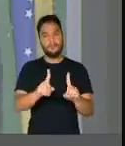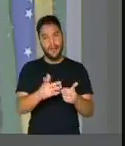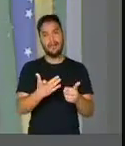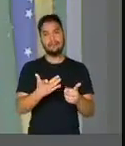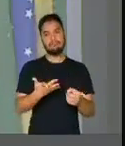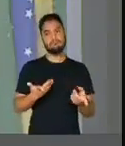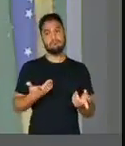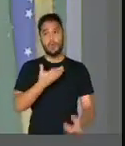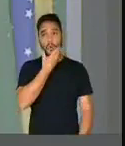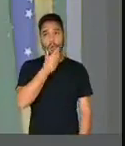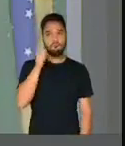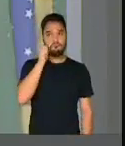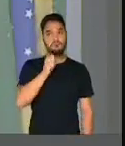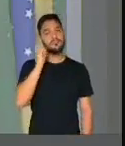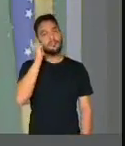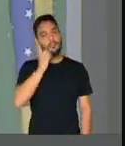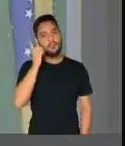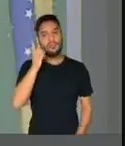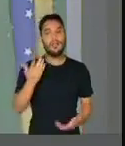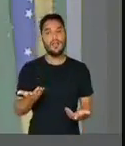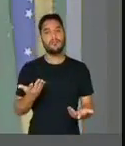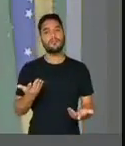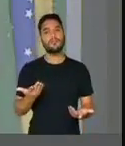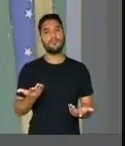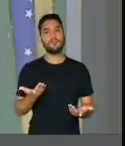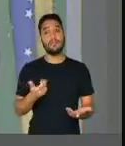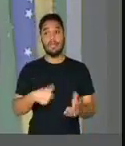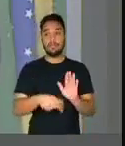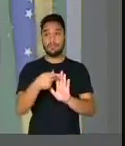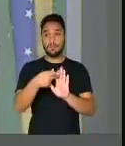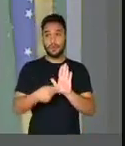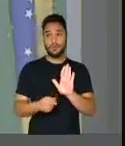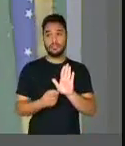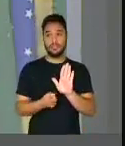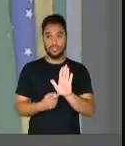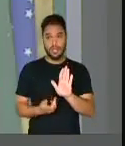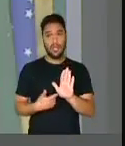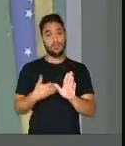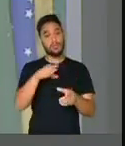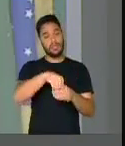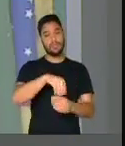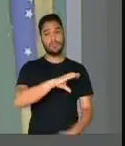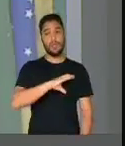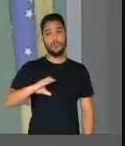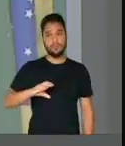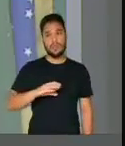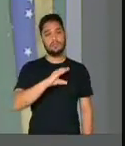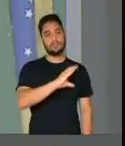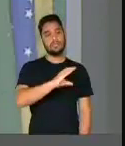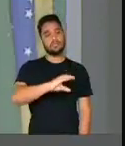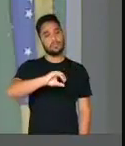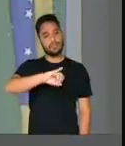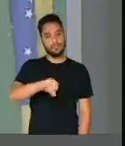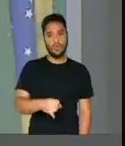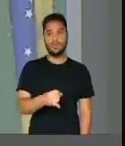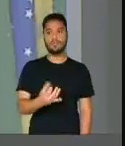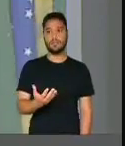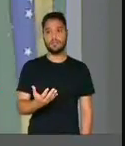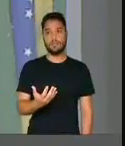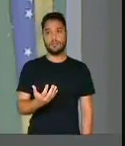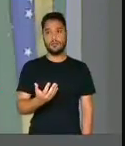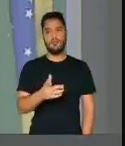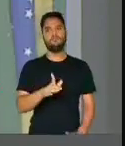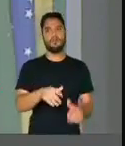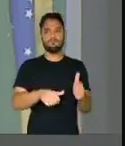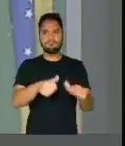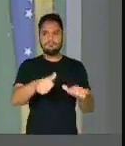presidente, senhoras e senhores parlamentares, o projeto de lei que na Comissão de Constituição, Justiça e Cidadania foi